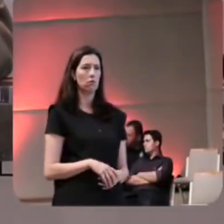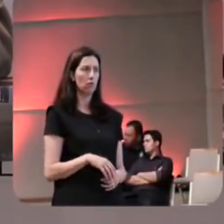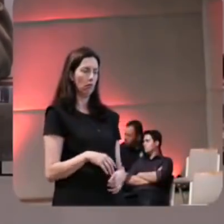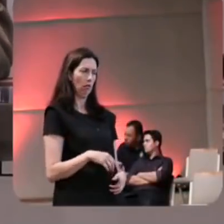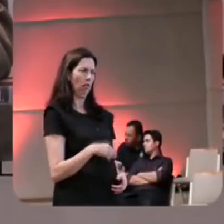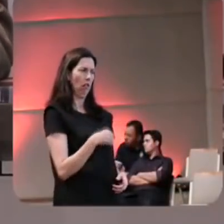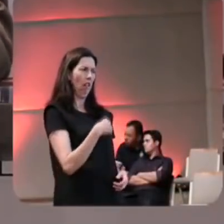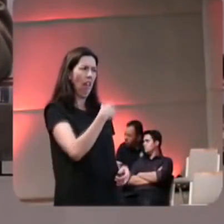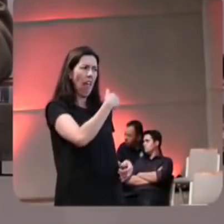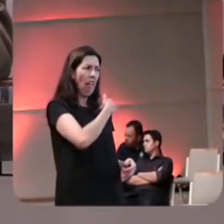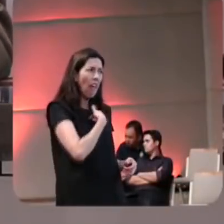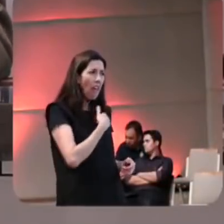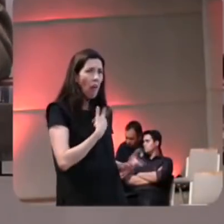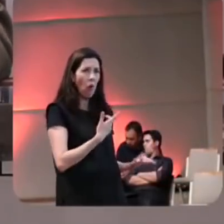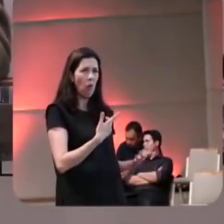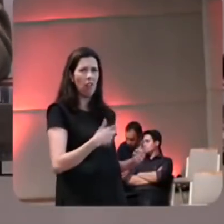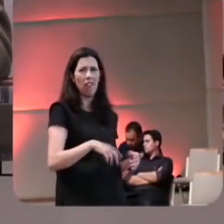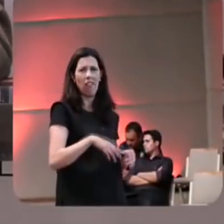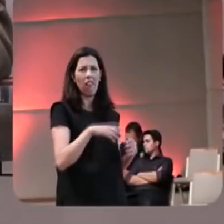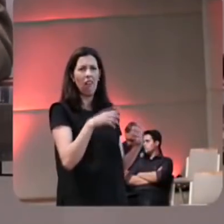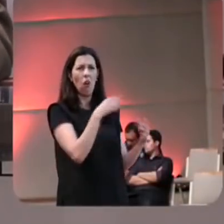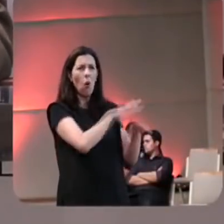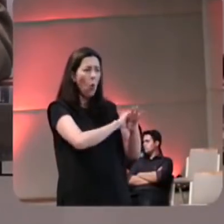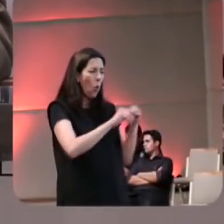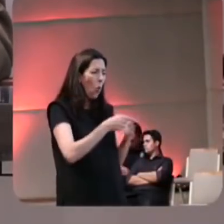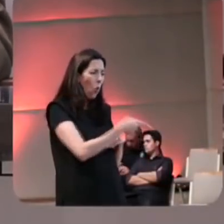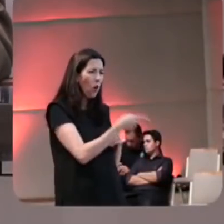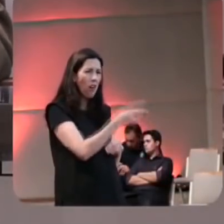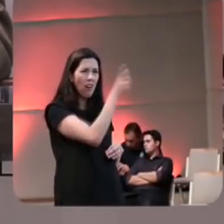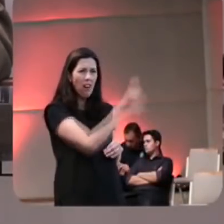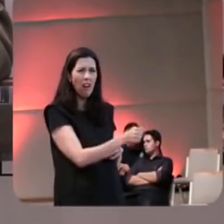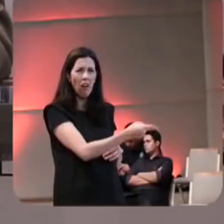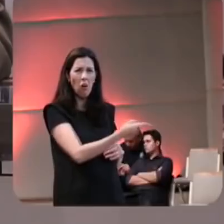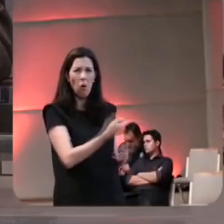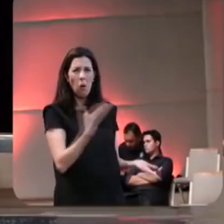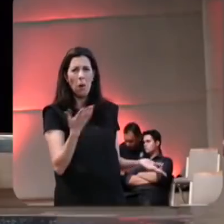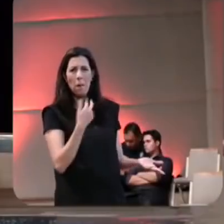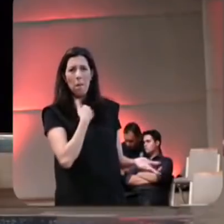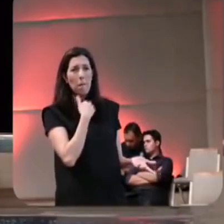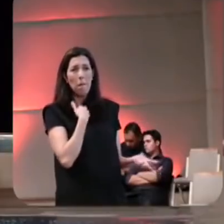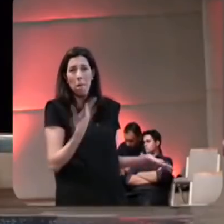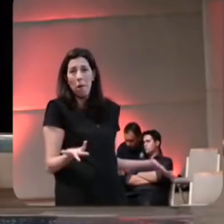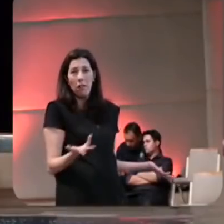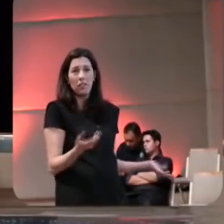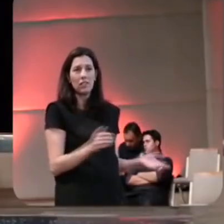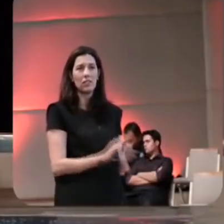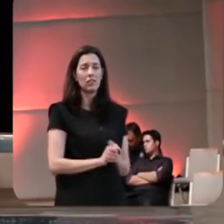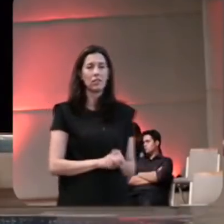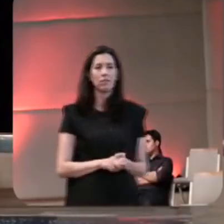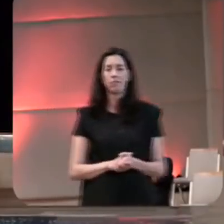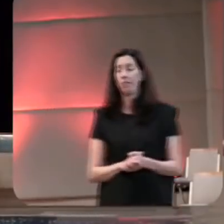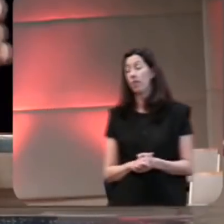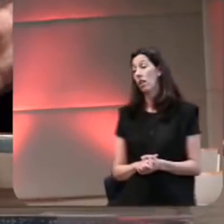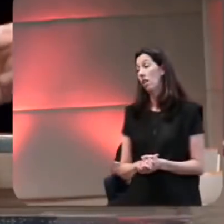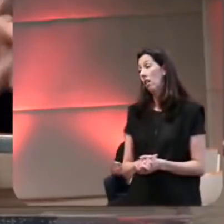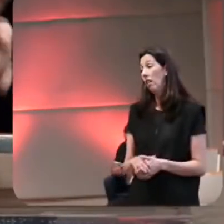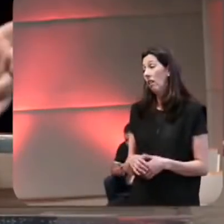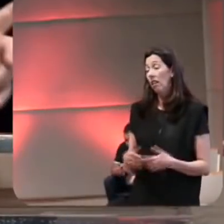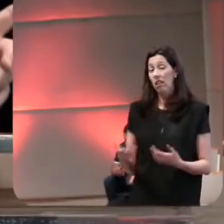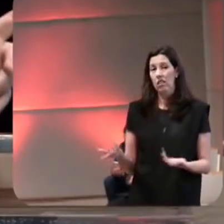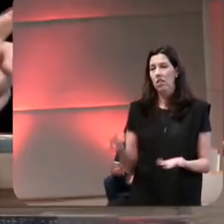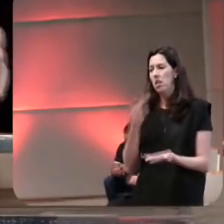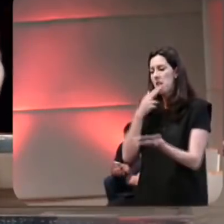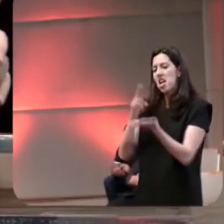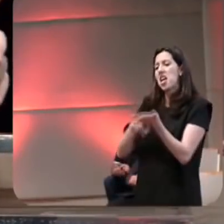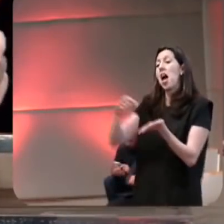Esse homem é louco, ele quer arrumar guerra mesmo, não tem jeito. Mas alguém diz para ele assim: olha, manda falar